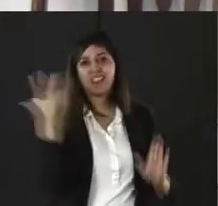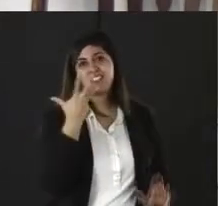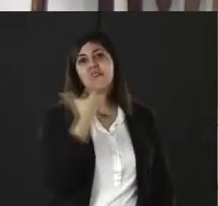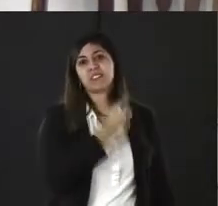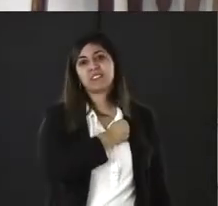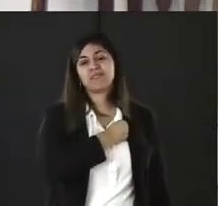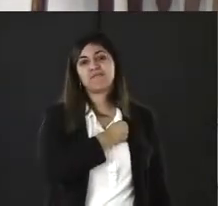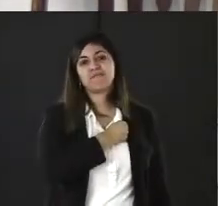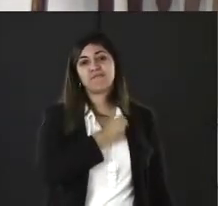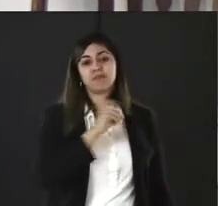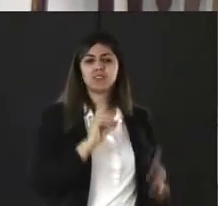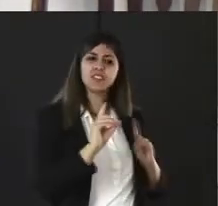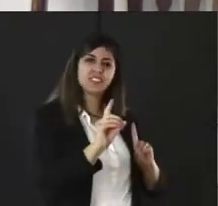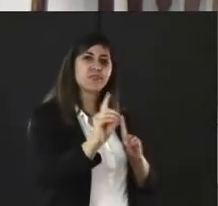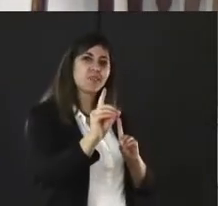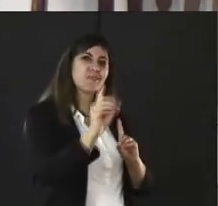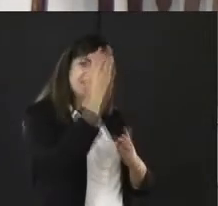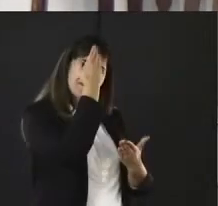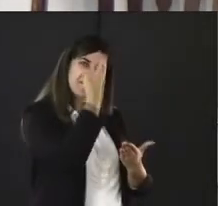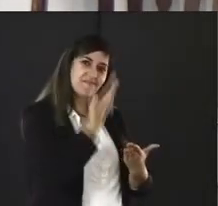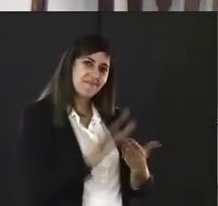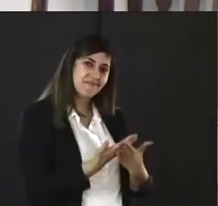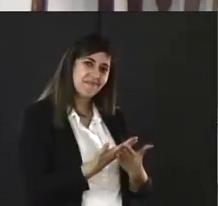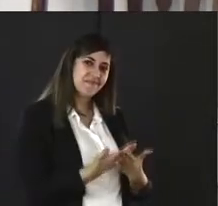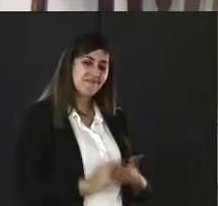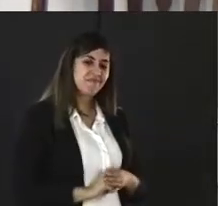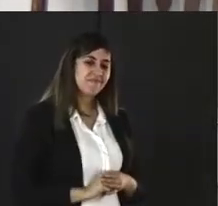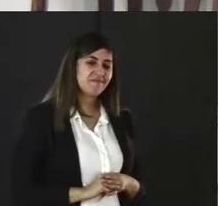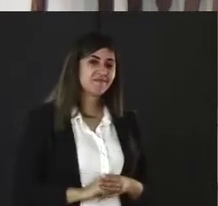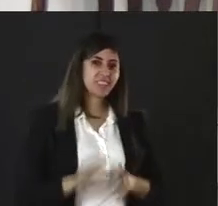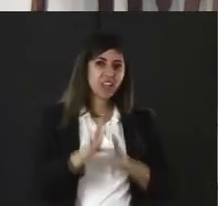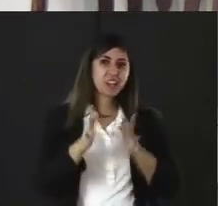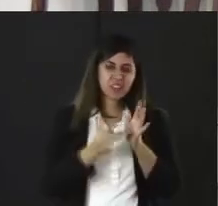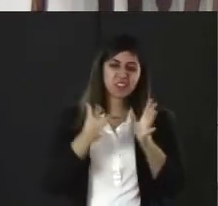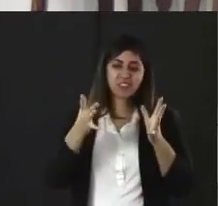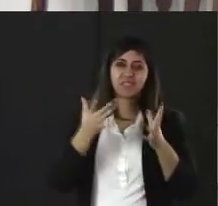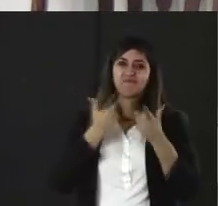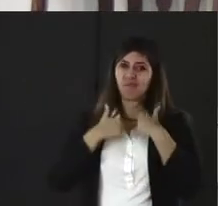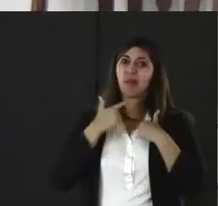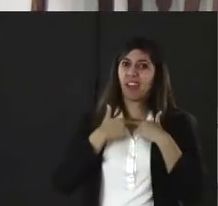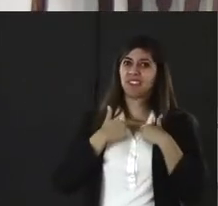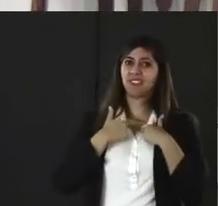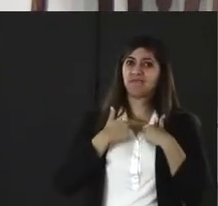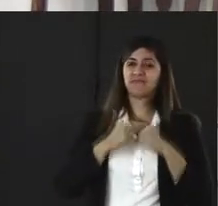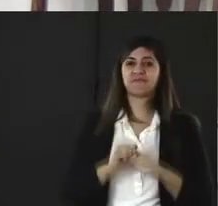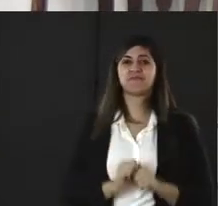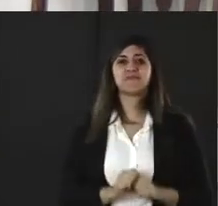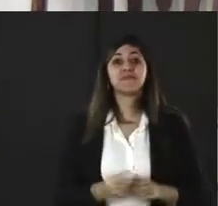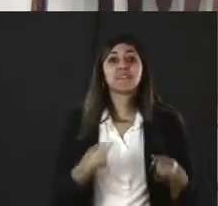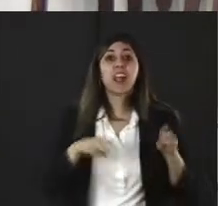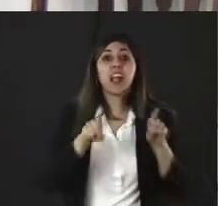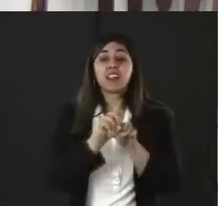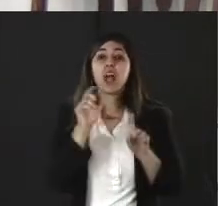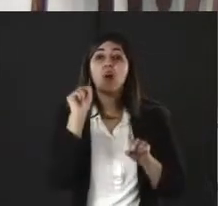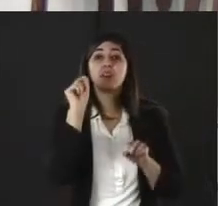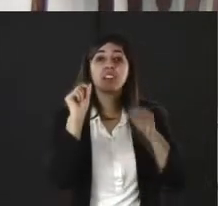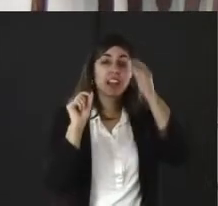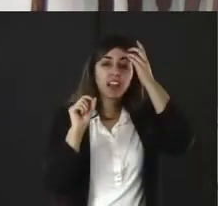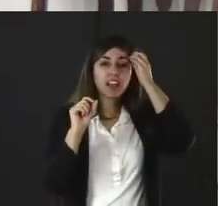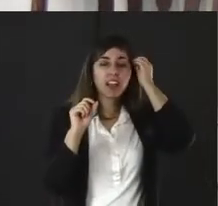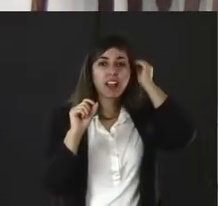o discípulo era o que ele queria veja comigo então o que é que aconteceu